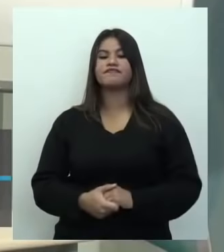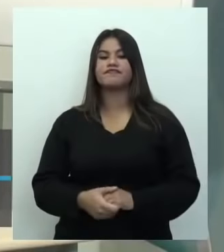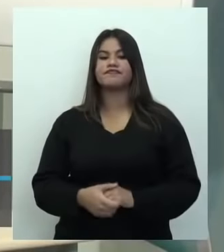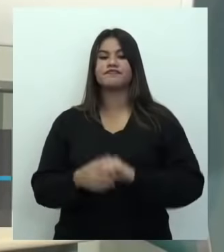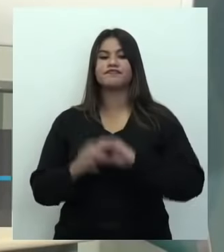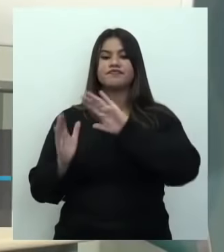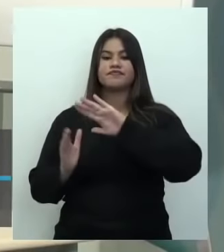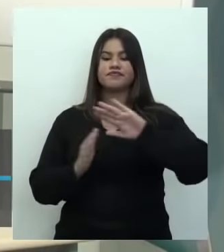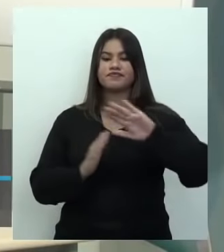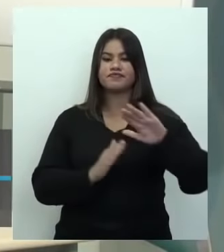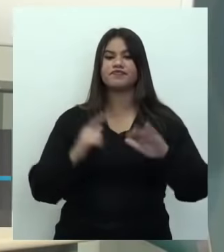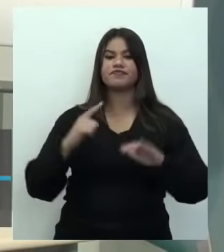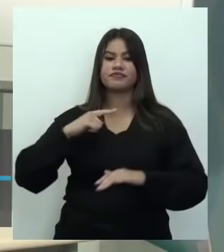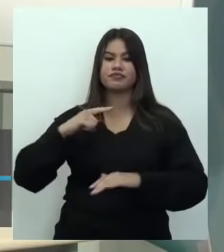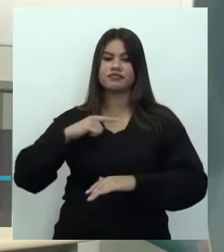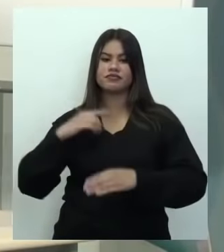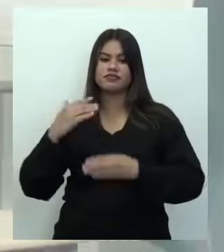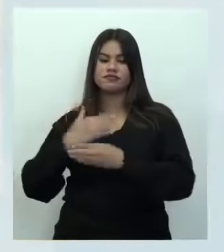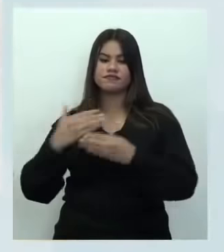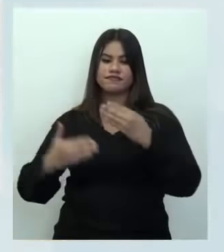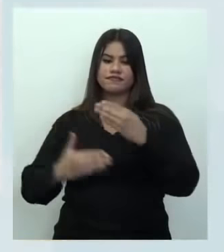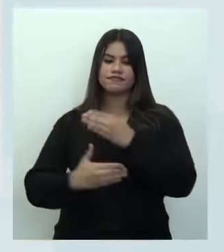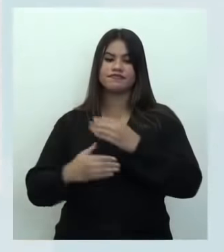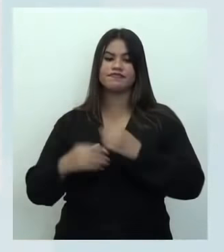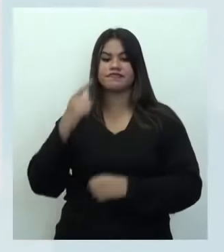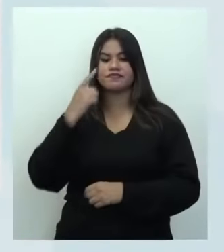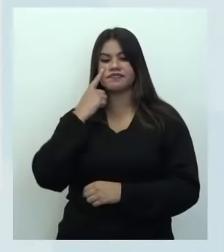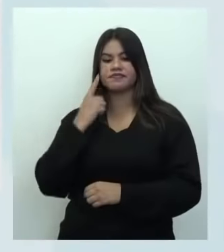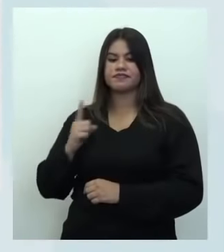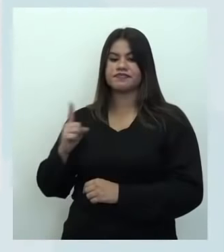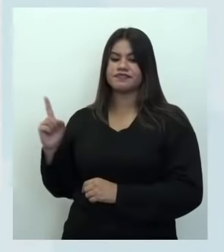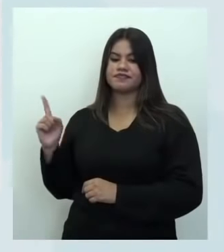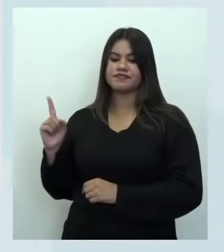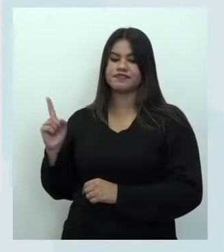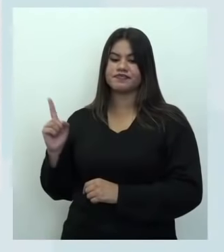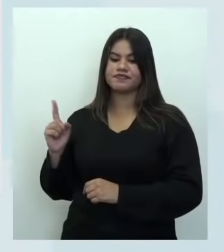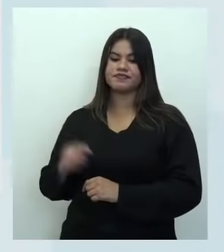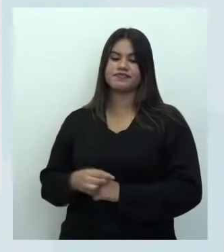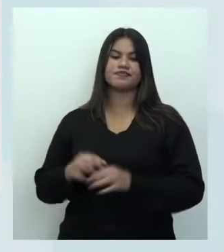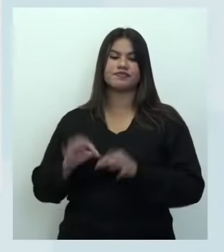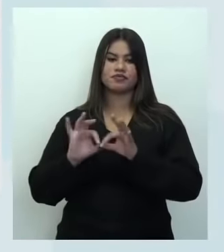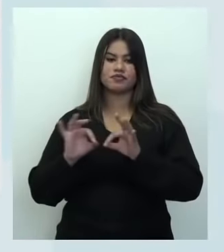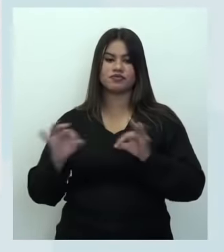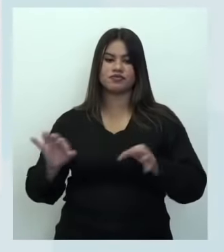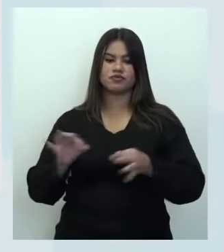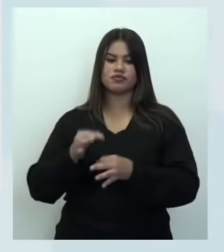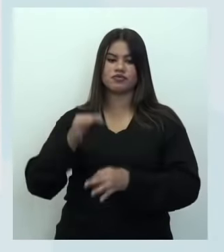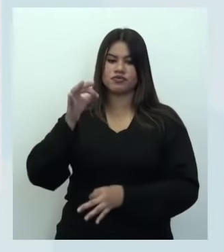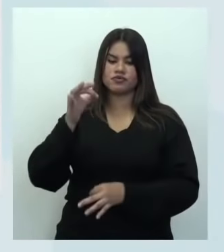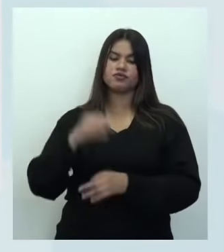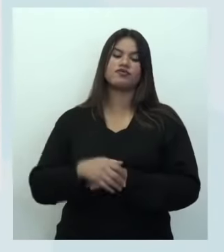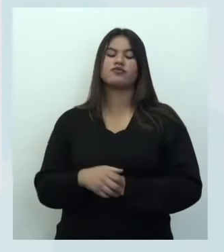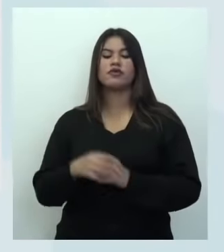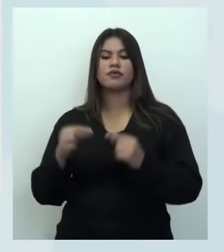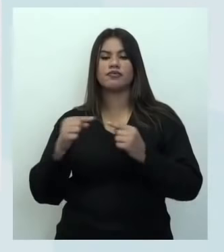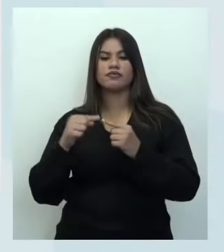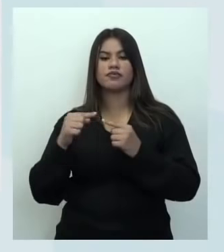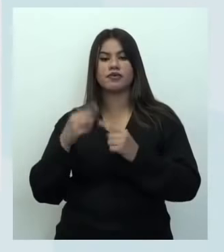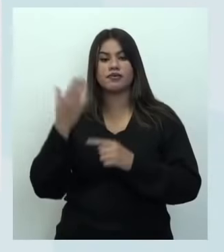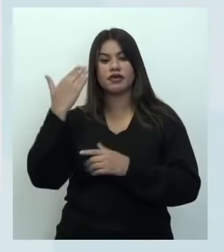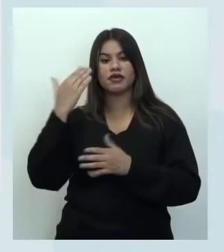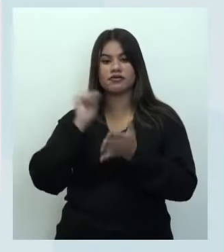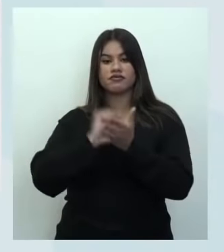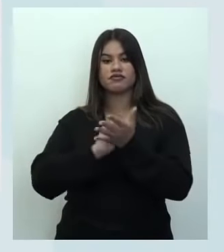as coordenadas geográficas, que inclusive o mapa que vai aparecer para vocês foi um mapa de uma atividade, de um exercício que nós